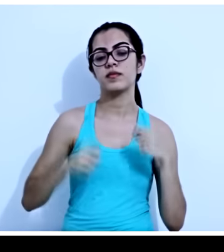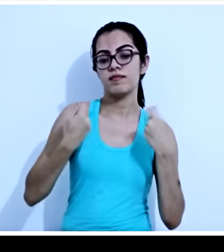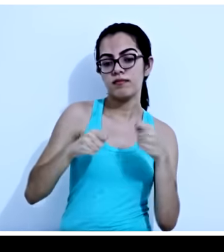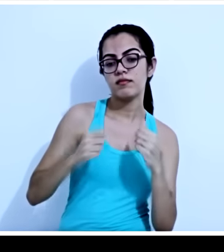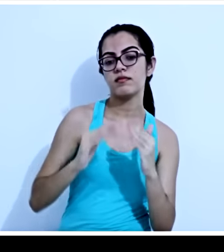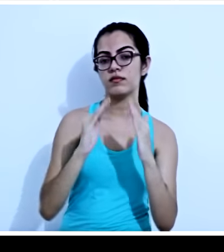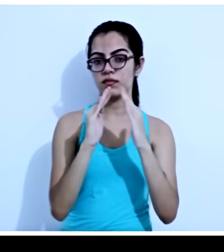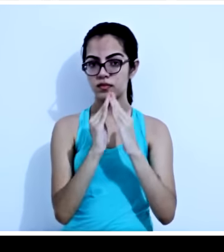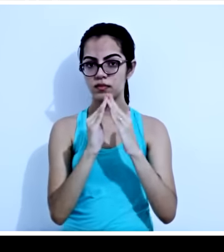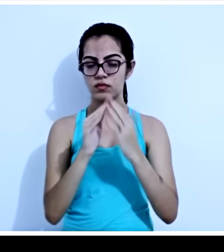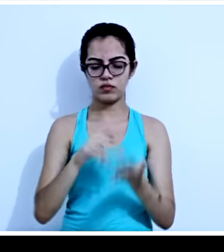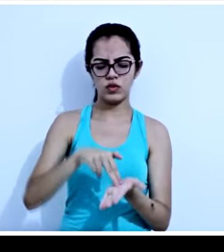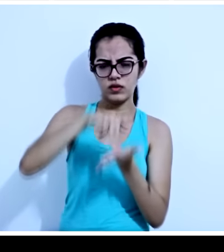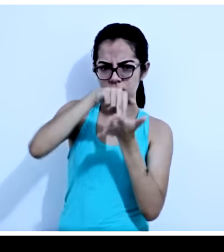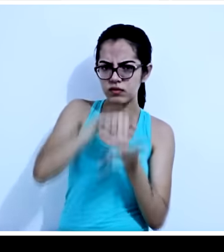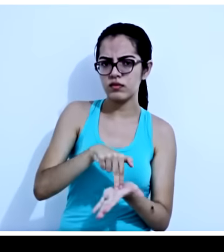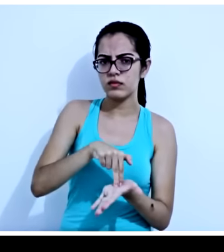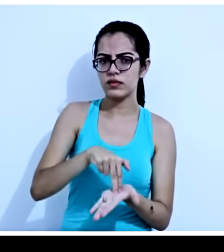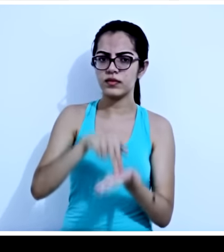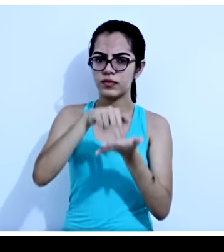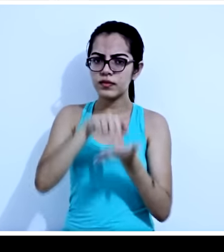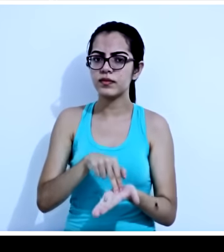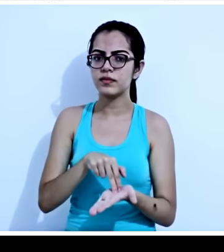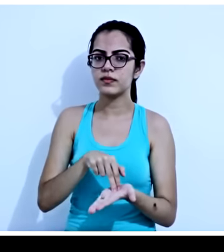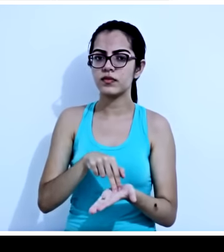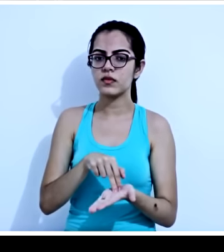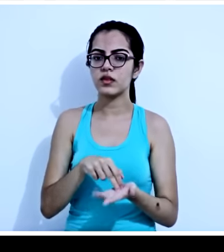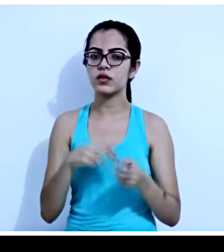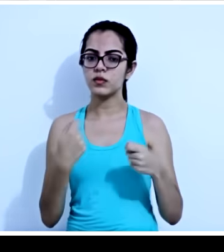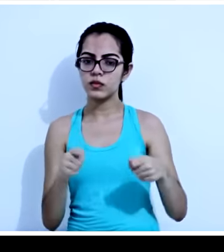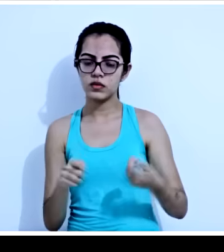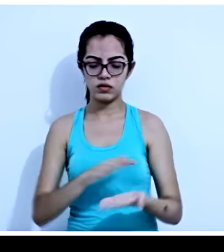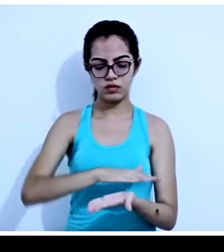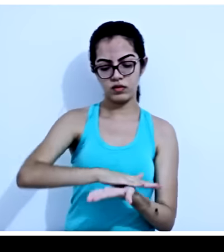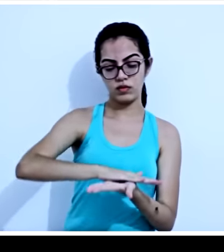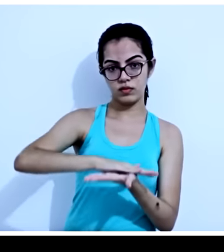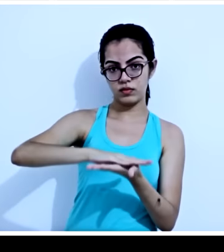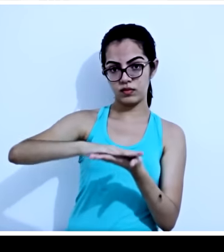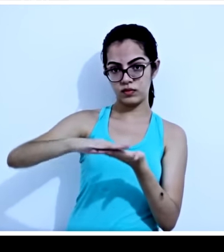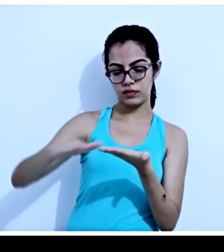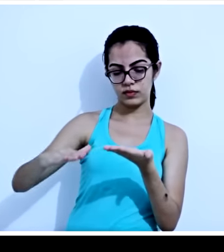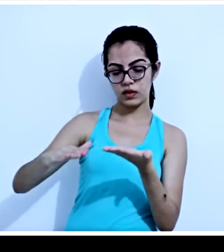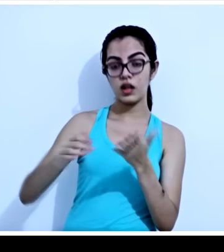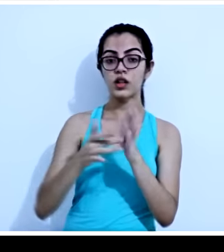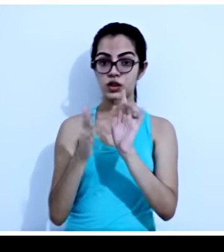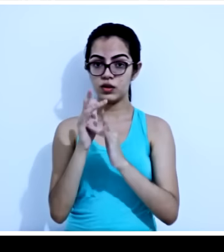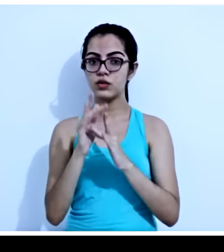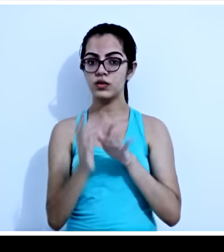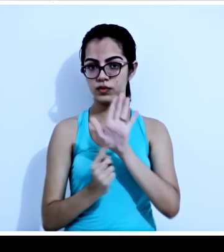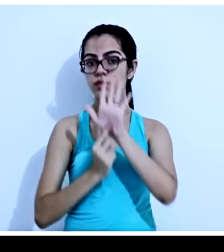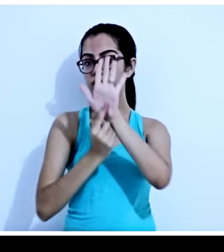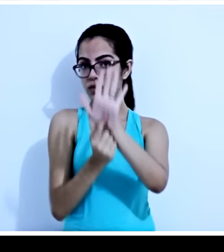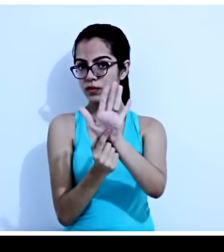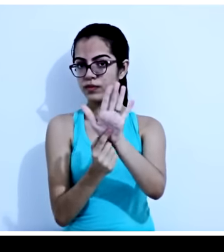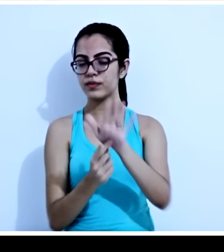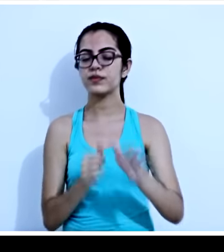forte, e esse alicerce é necessário que esteja em um bom solo. Jesus usa então essa